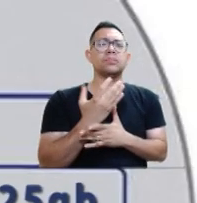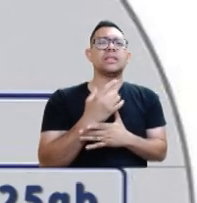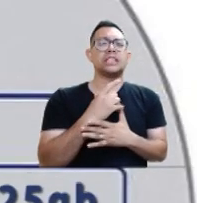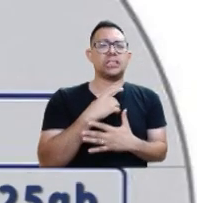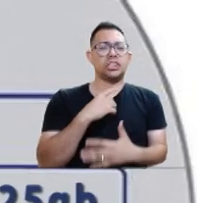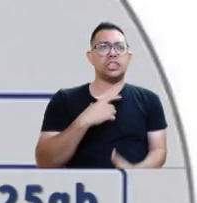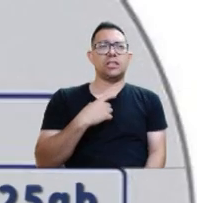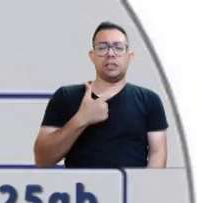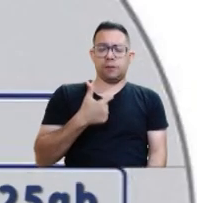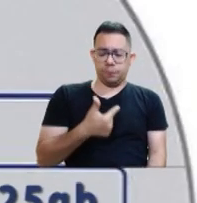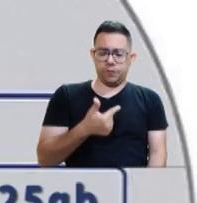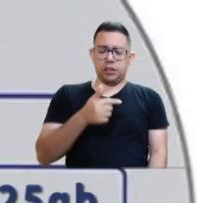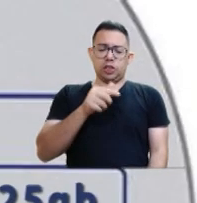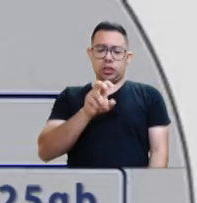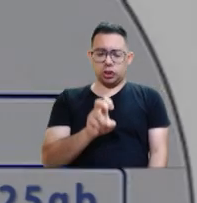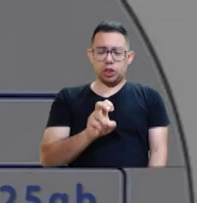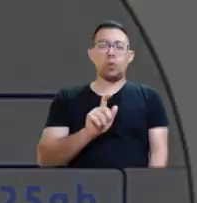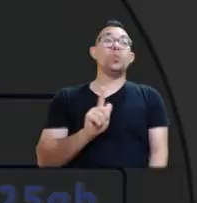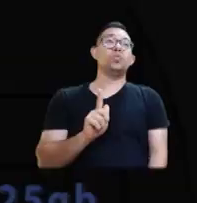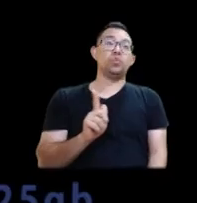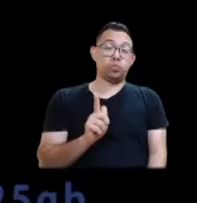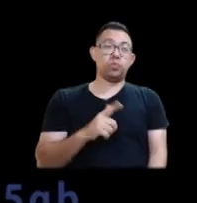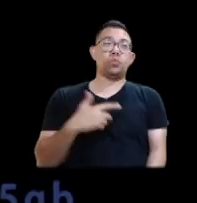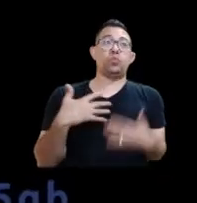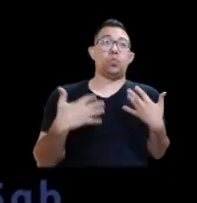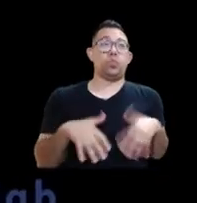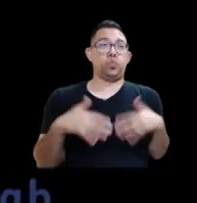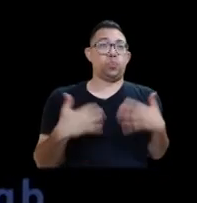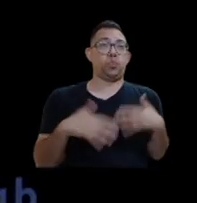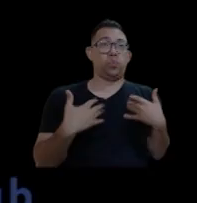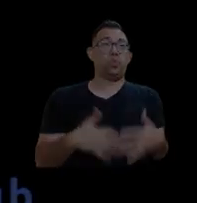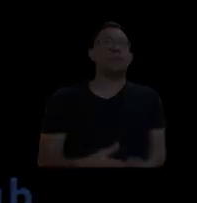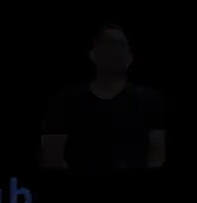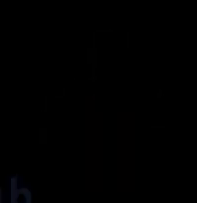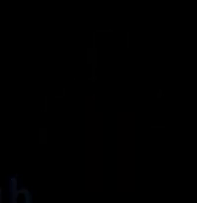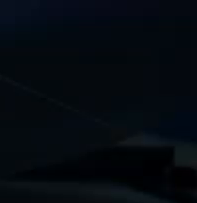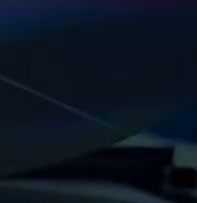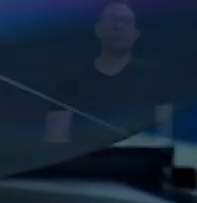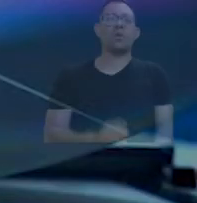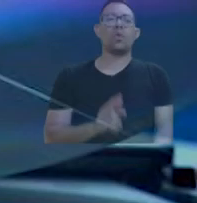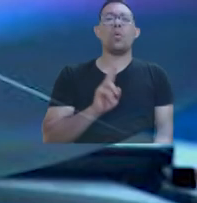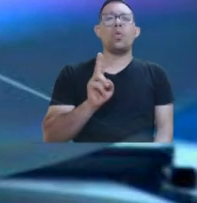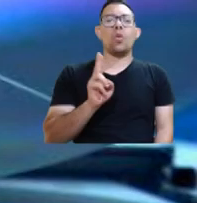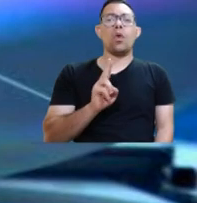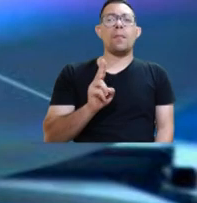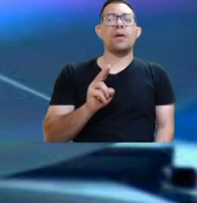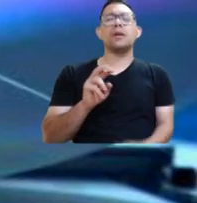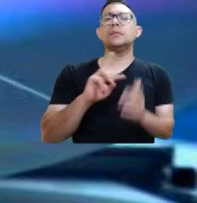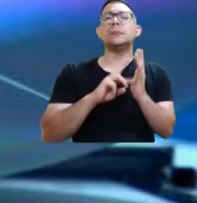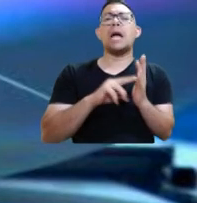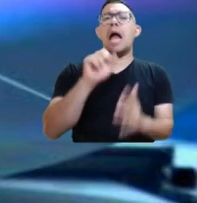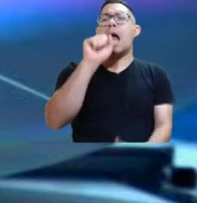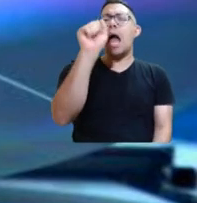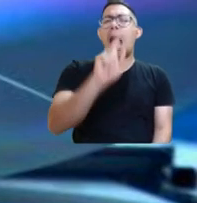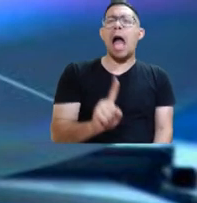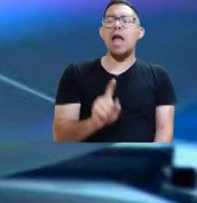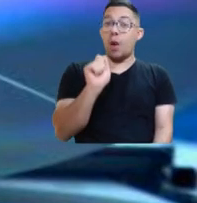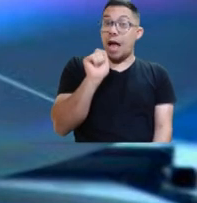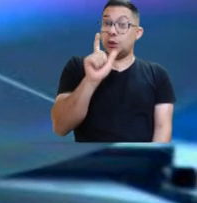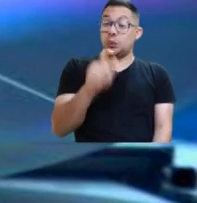de armazenamento de 25 GB. O nome vem de